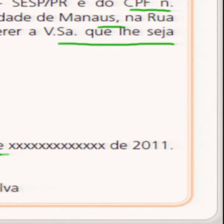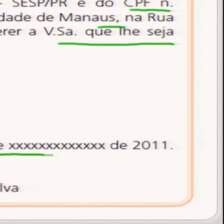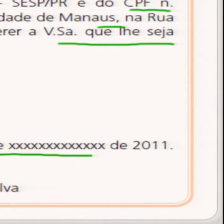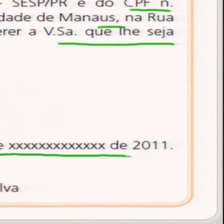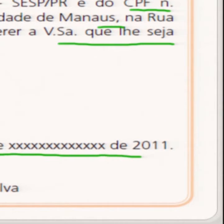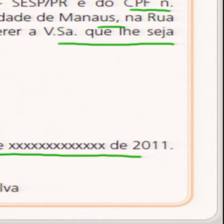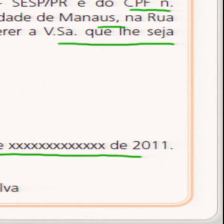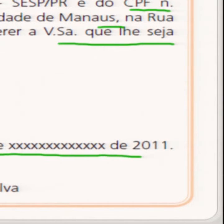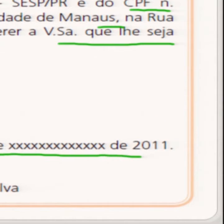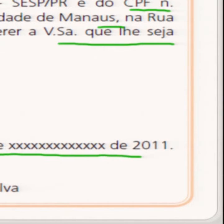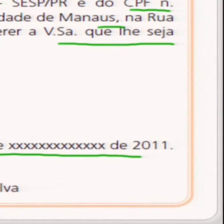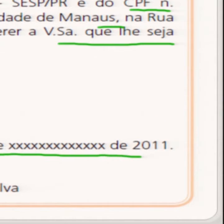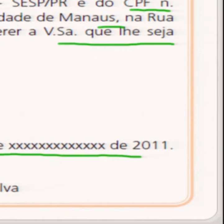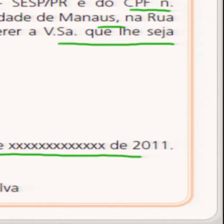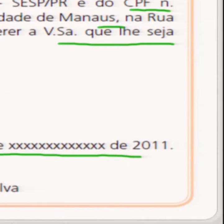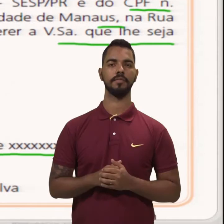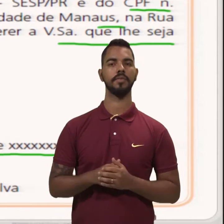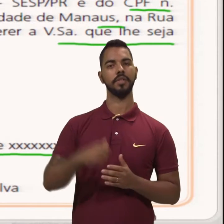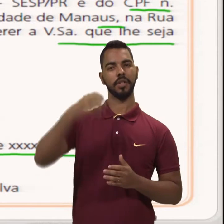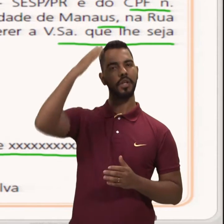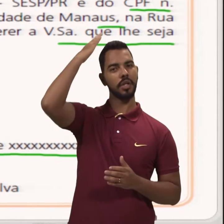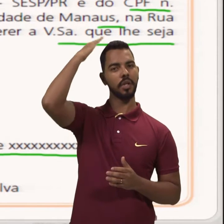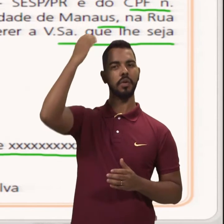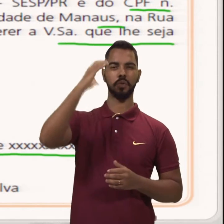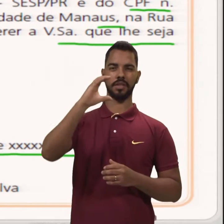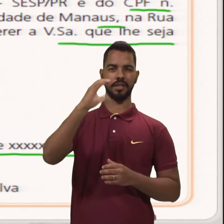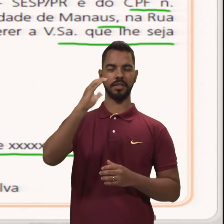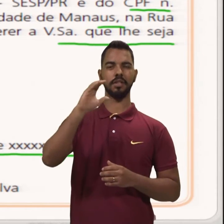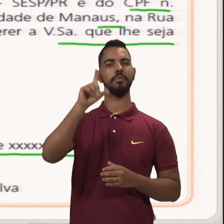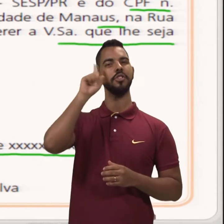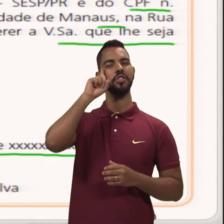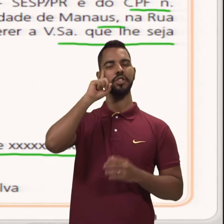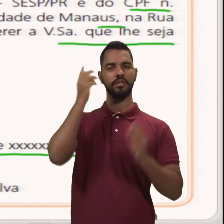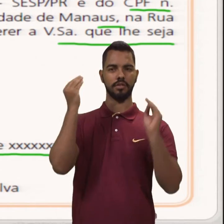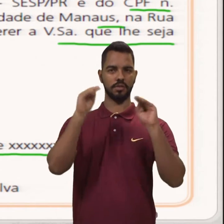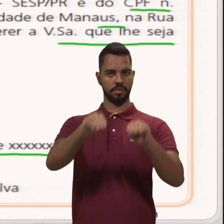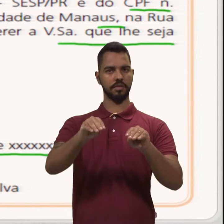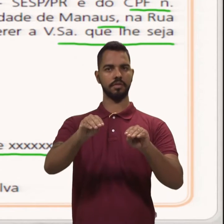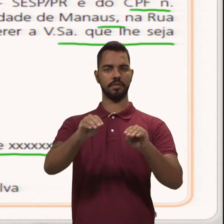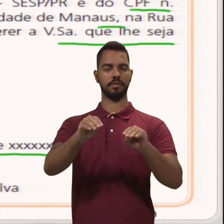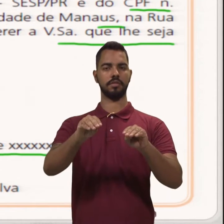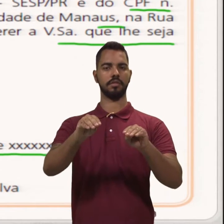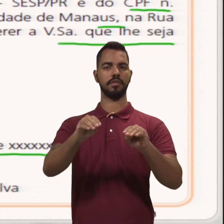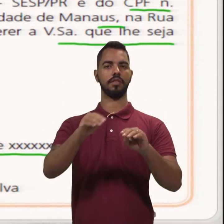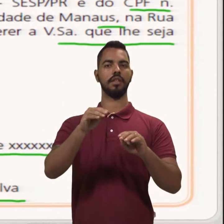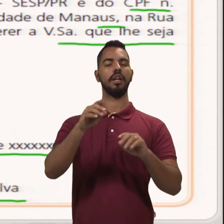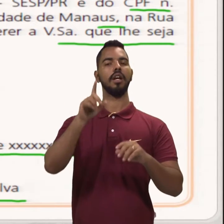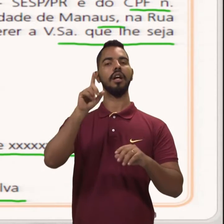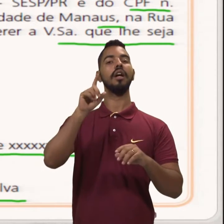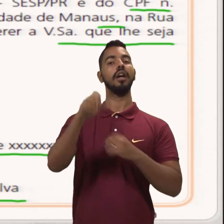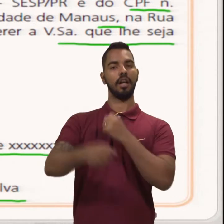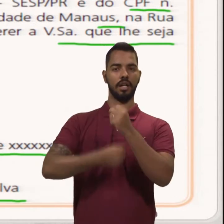Curitiba, aí você coloca a data e o ano. No final,